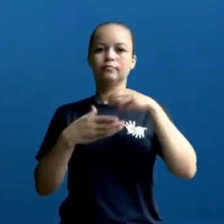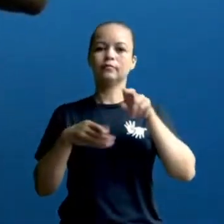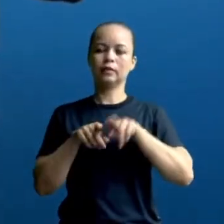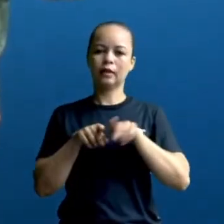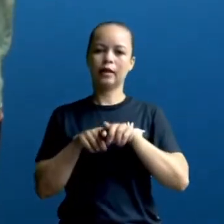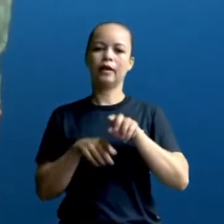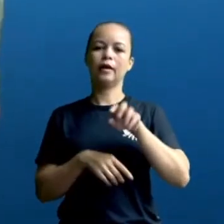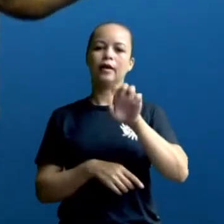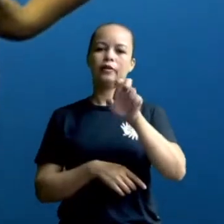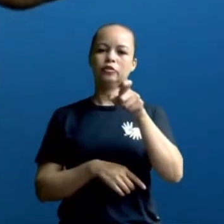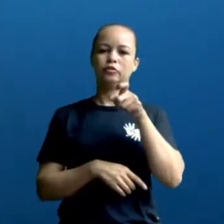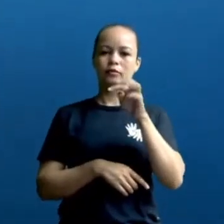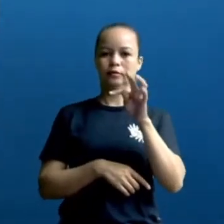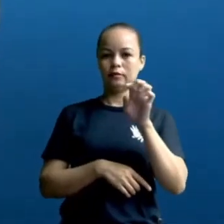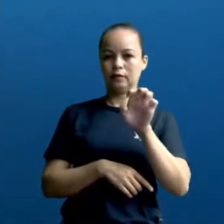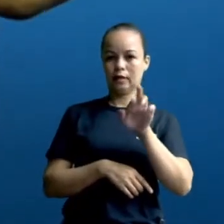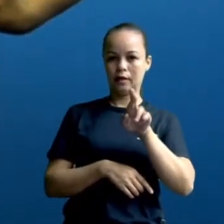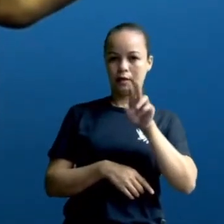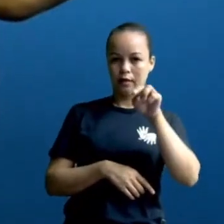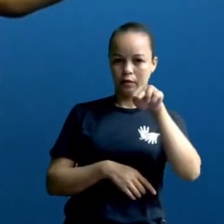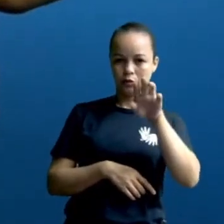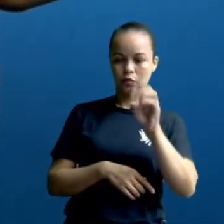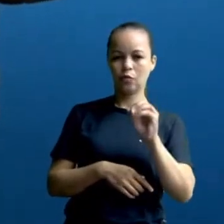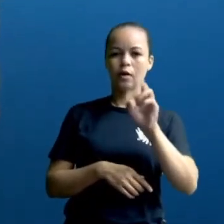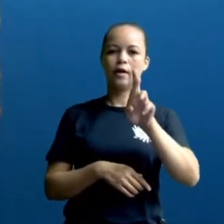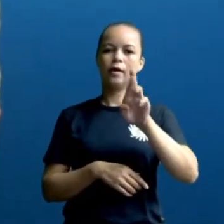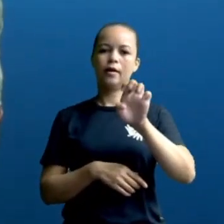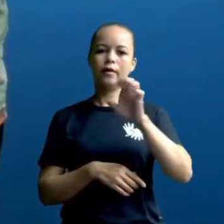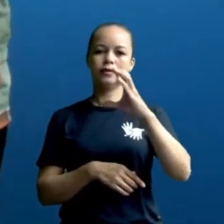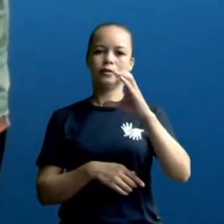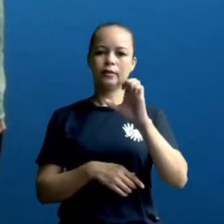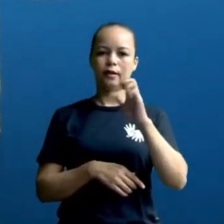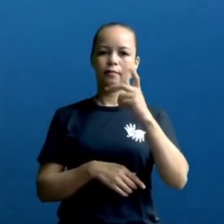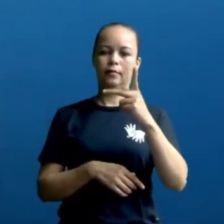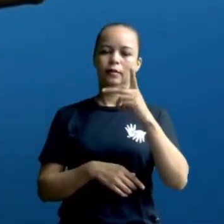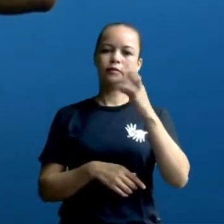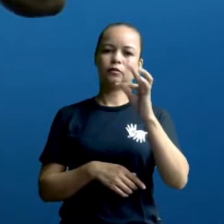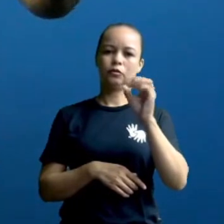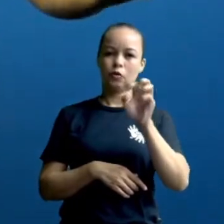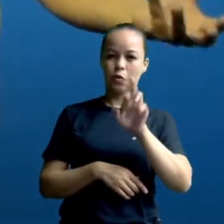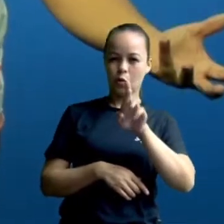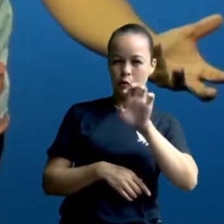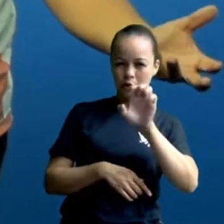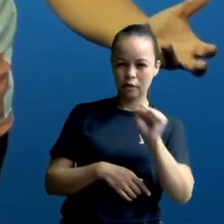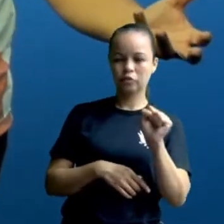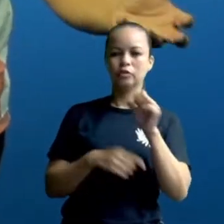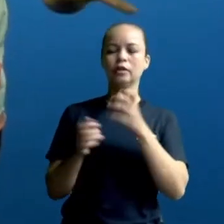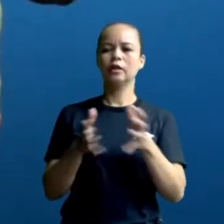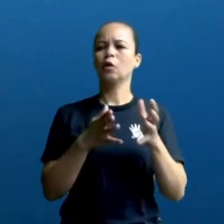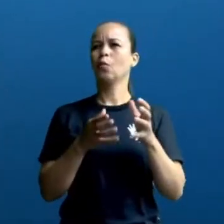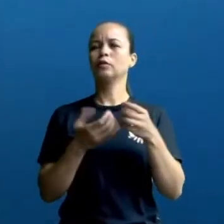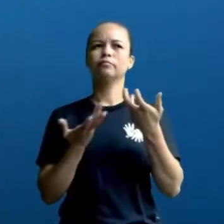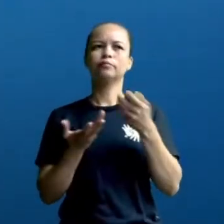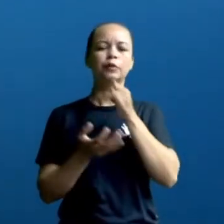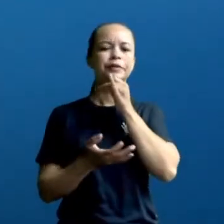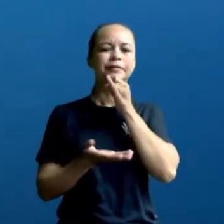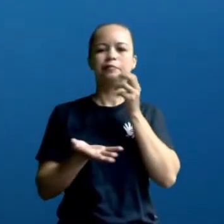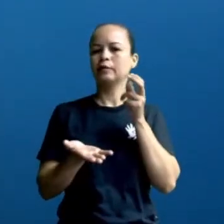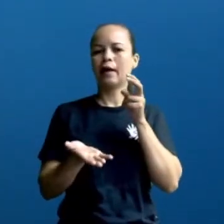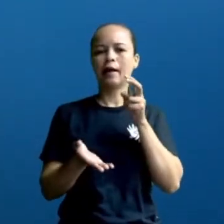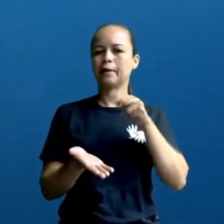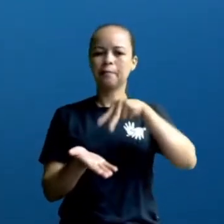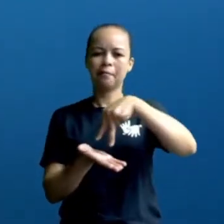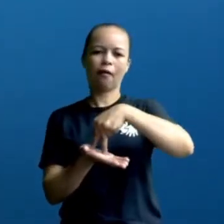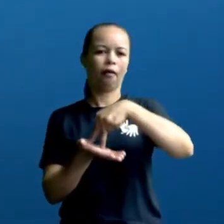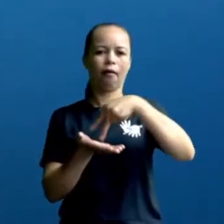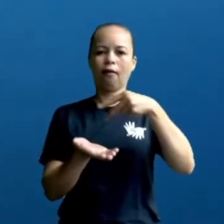receptores, que permitem a gente conseguir compreender também o nosso corpo, por exemplo, quando a gente está em pé, quando a gente está sentado. Então, tudo isso,